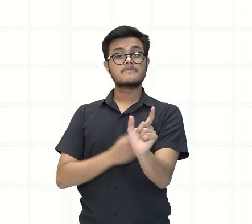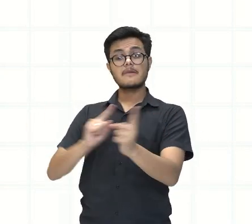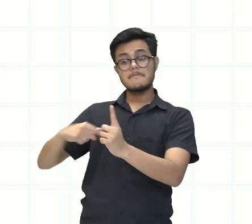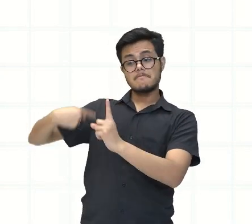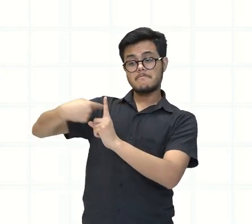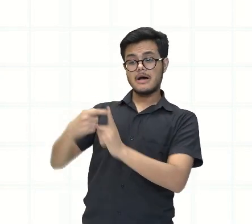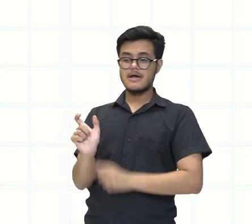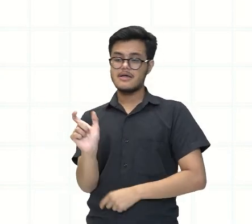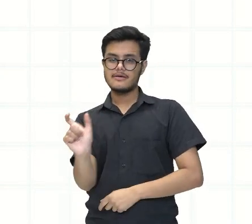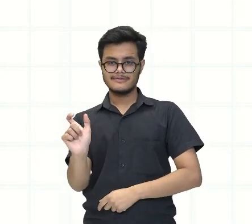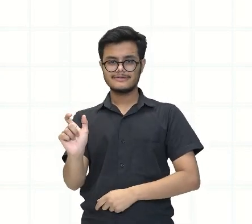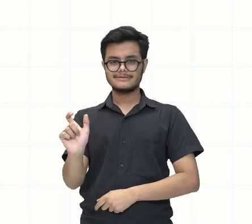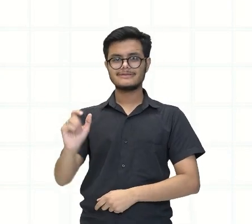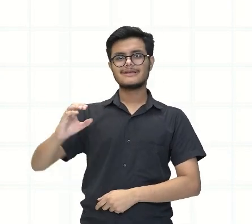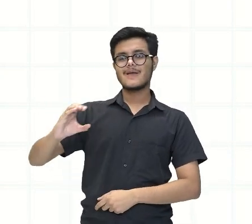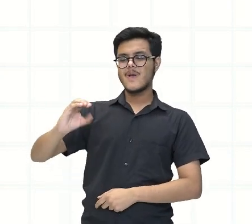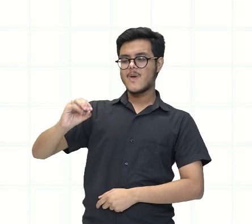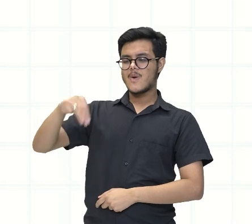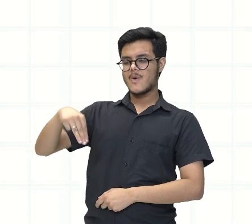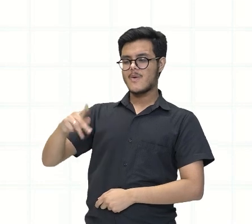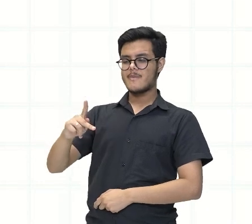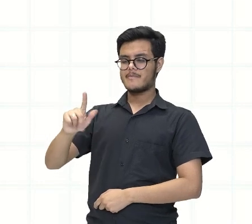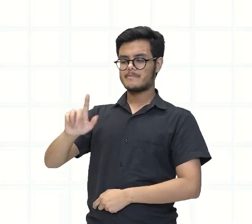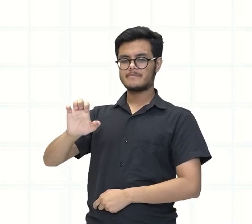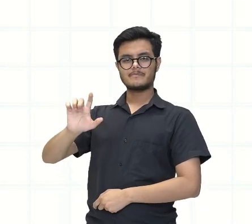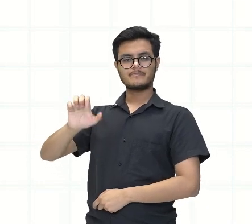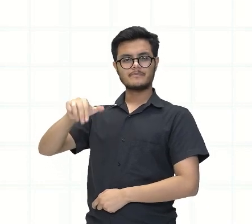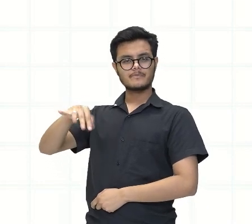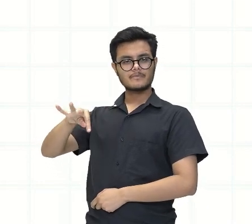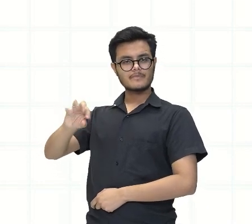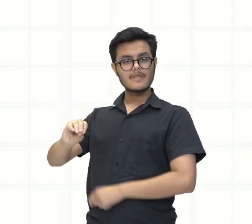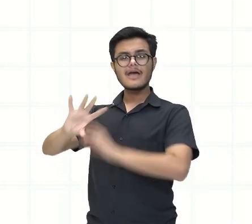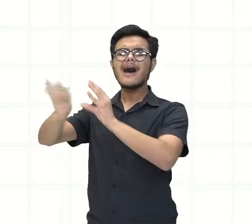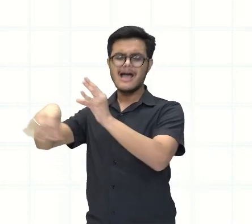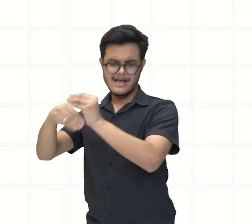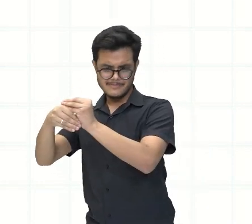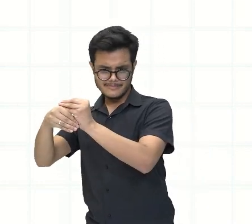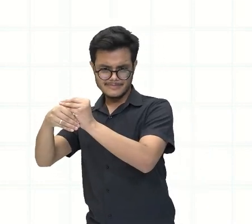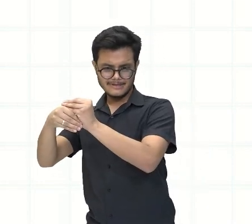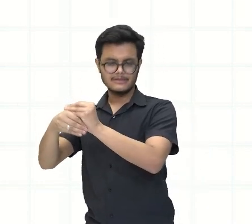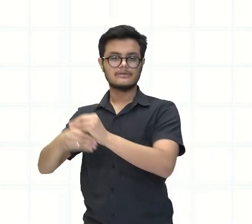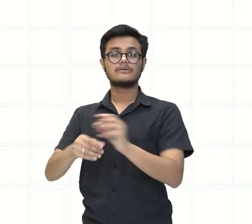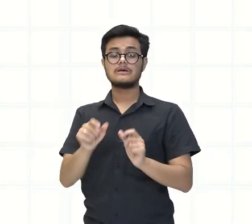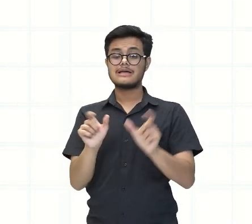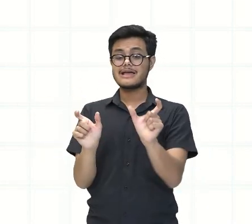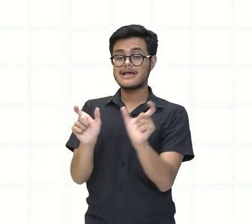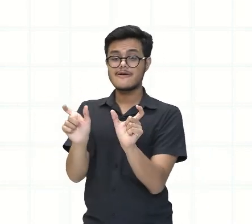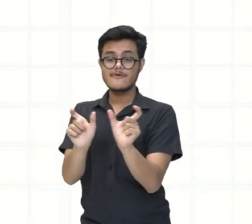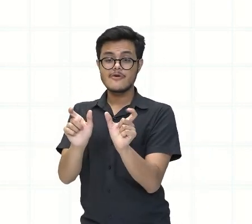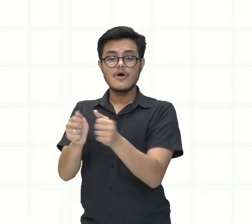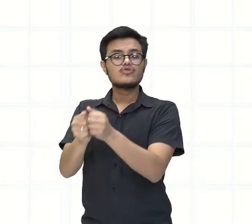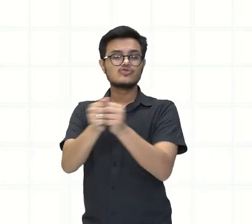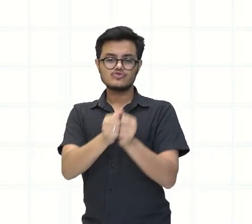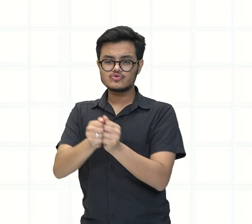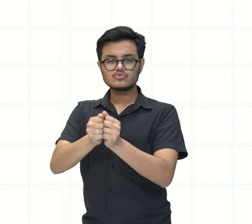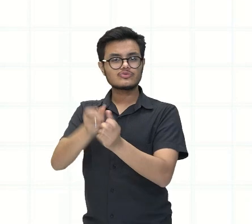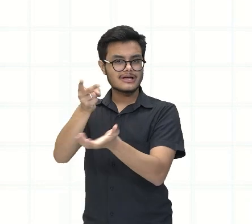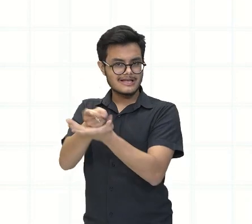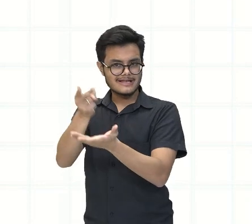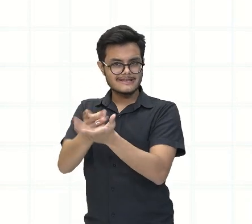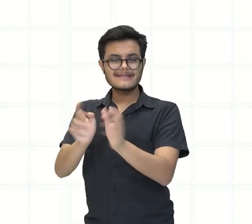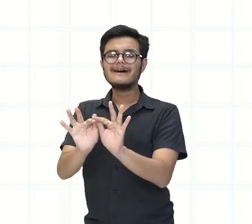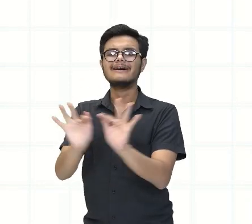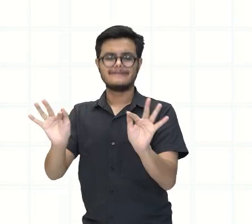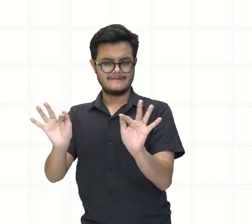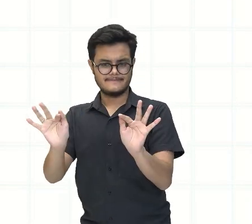um complemento verbal, que é o que a gente viu nesse exemplo aqui. Atingem cota emergencial. Eu tenho o verbo significativo